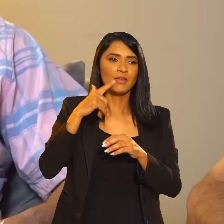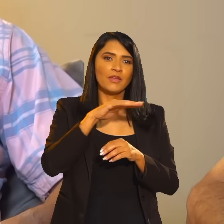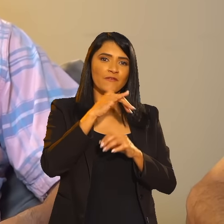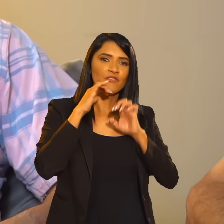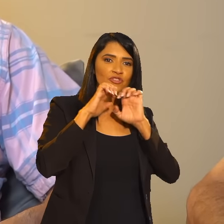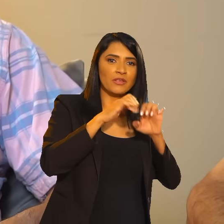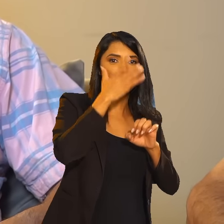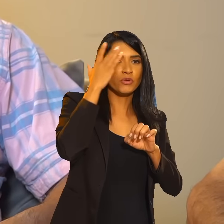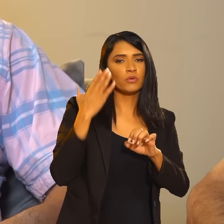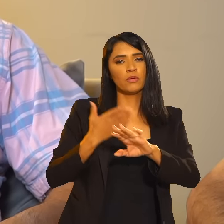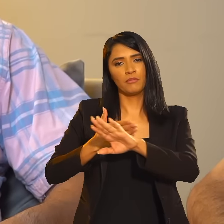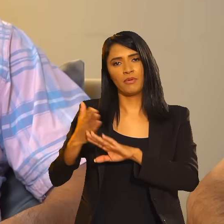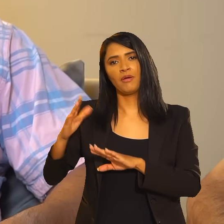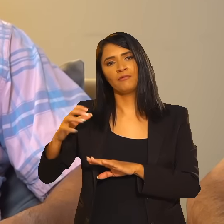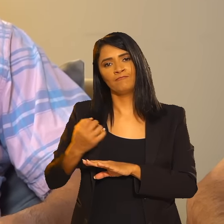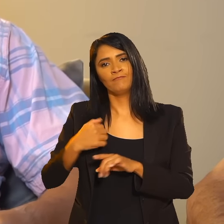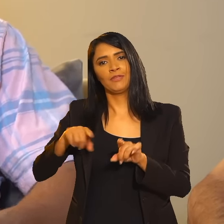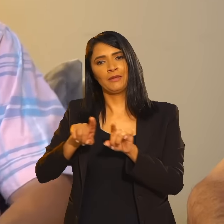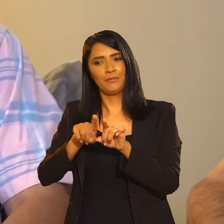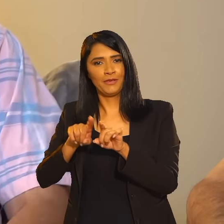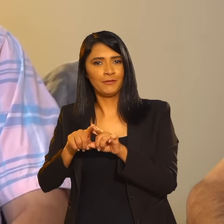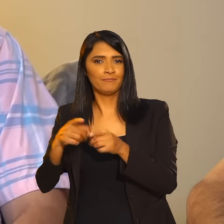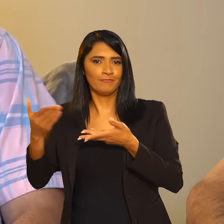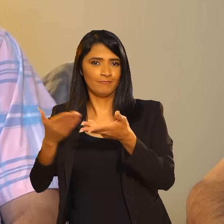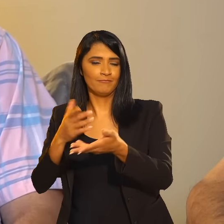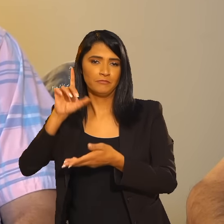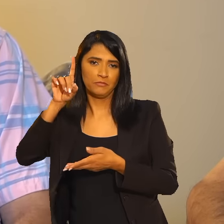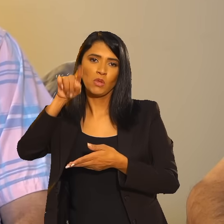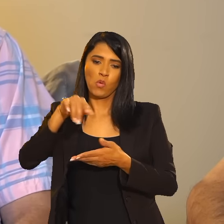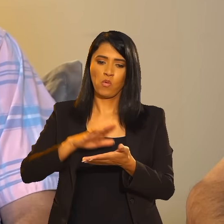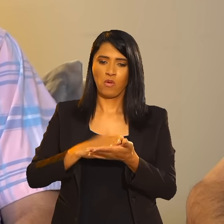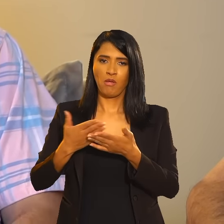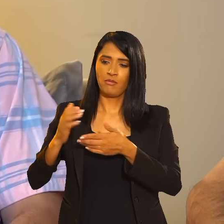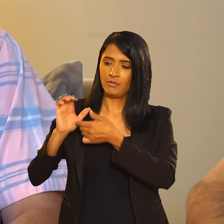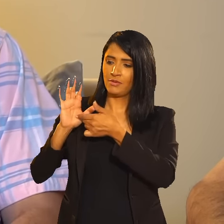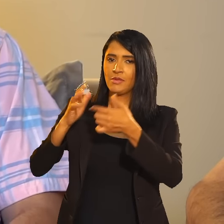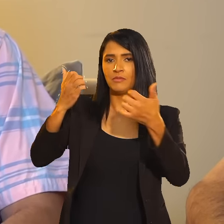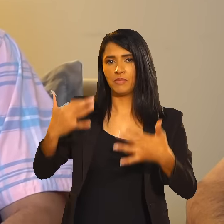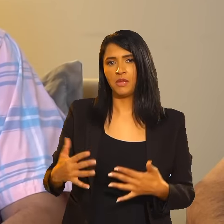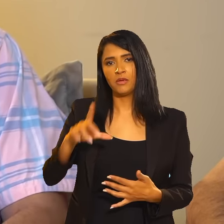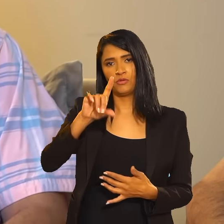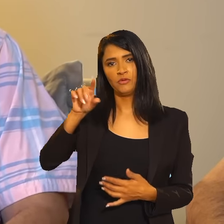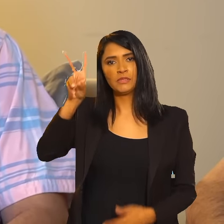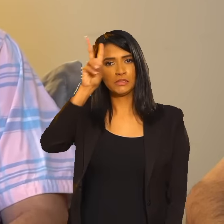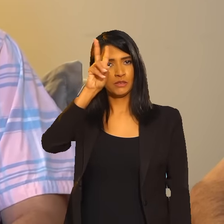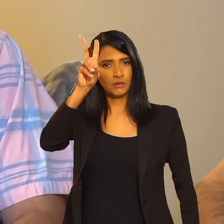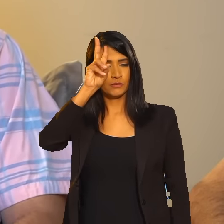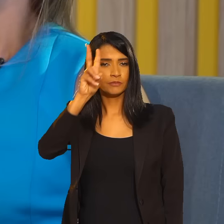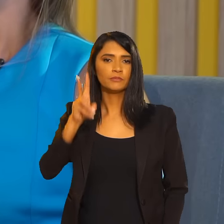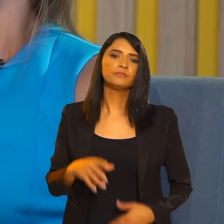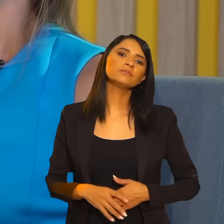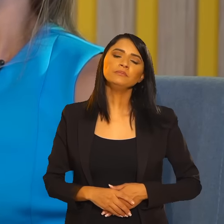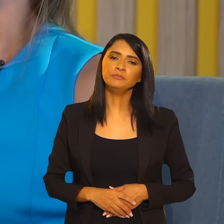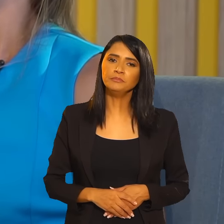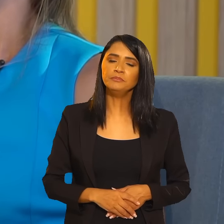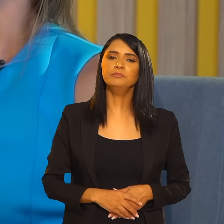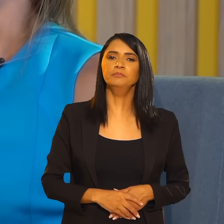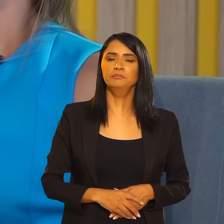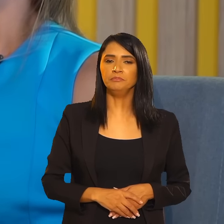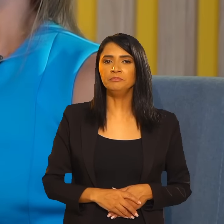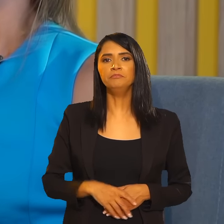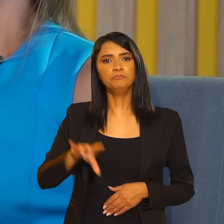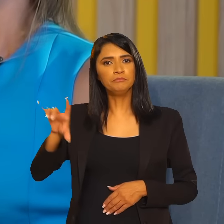para o reino de Deus. Então, essa é a interpretação que a lição nos traz aqui na parte de segunda-feira. E é incrível, né?